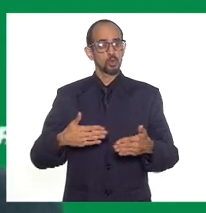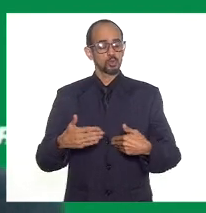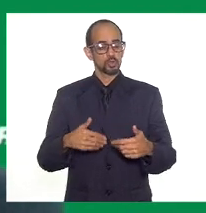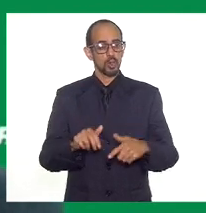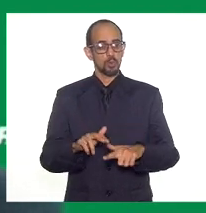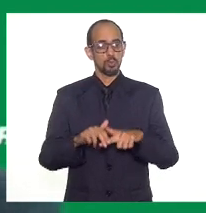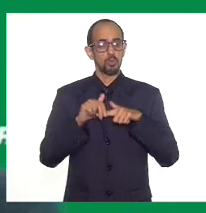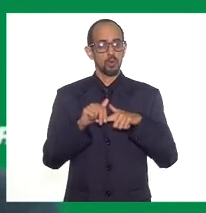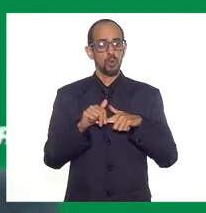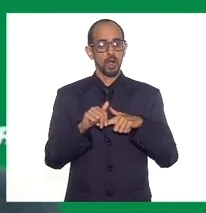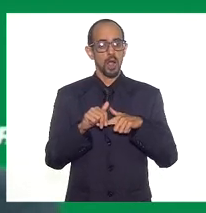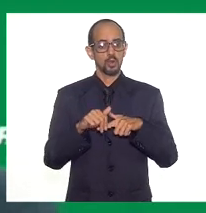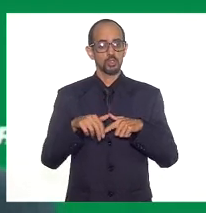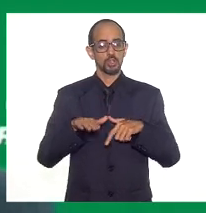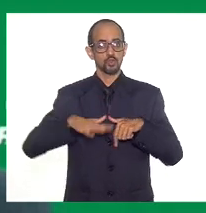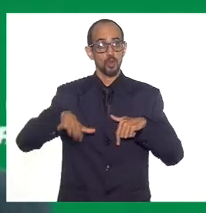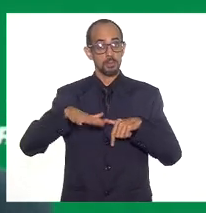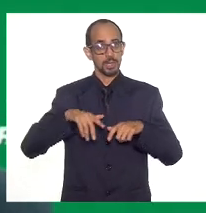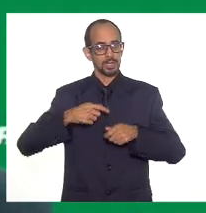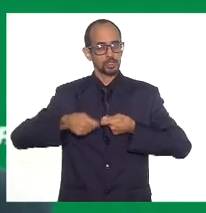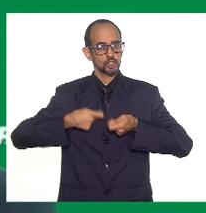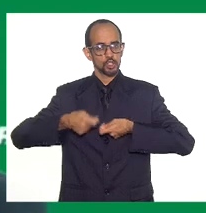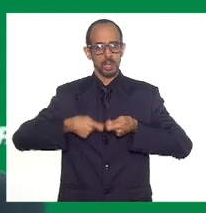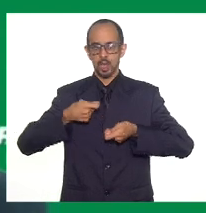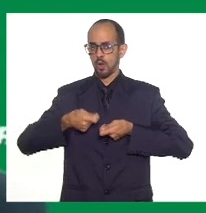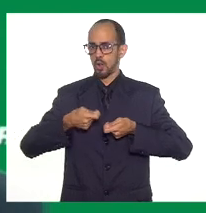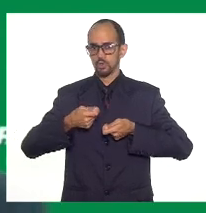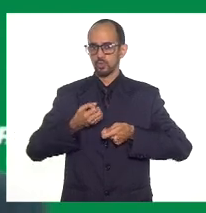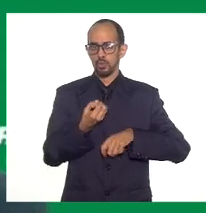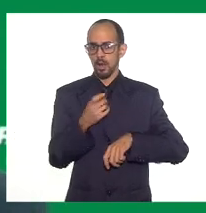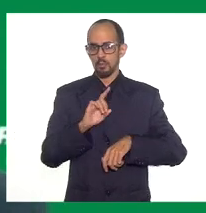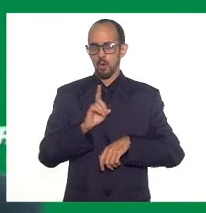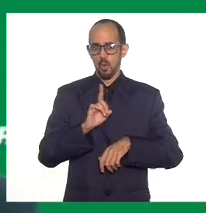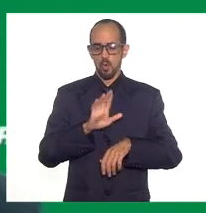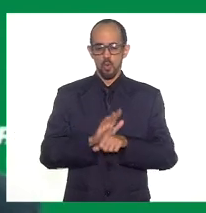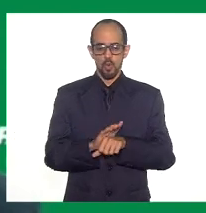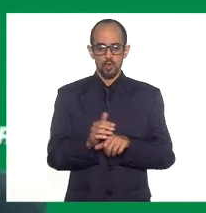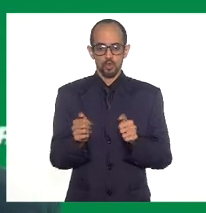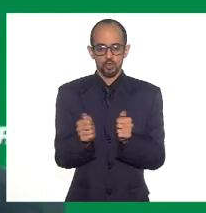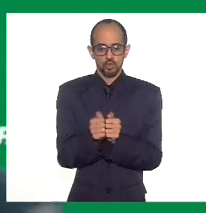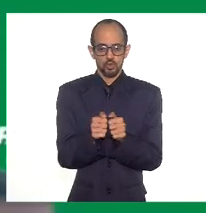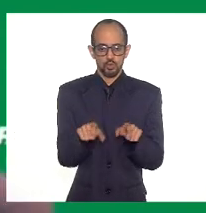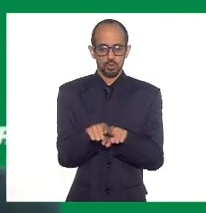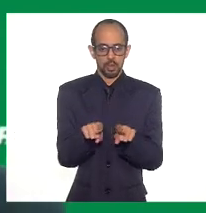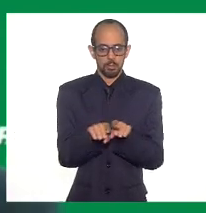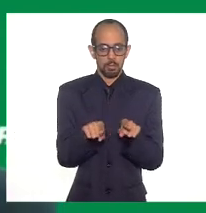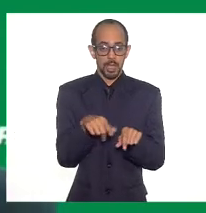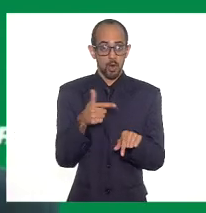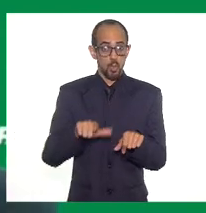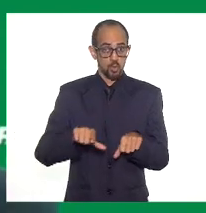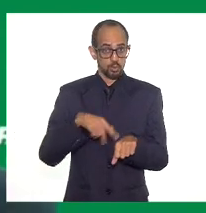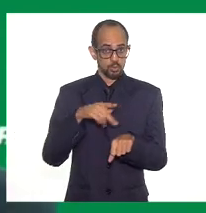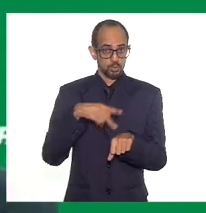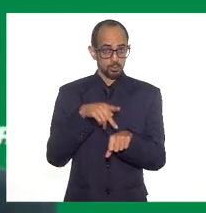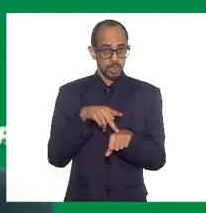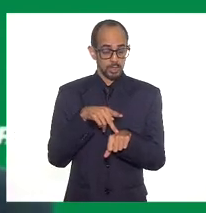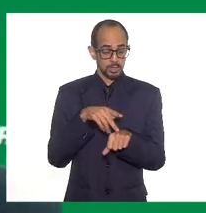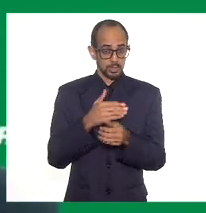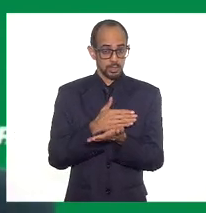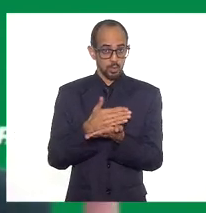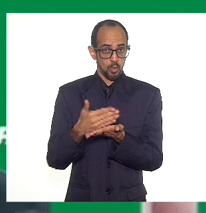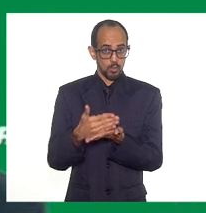de um ambiente de negócio desfavorável, né? E ao lado dele, outros países menores que iniciam a produção offshore